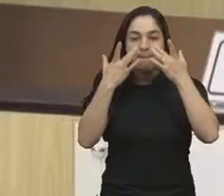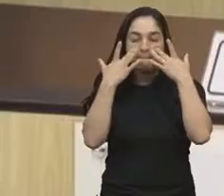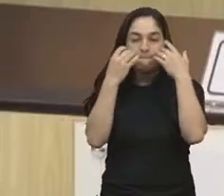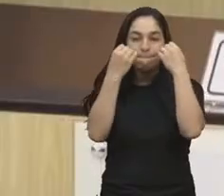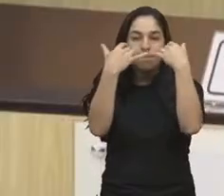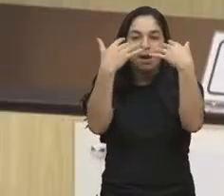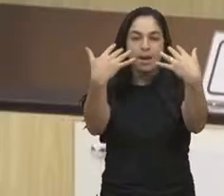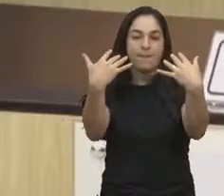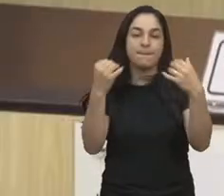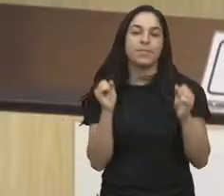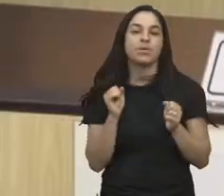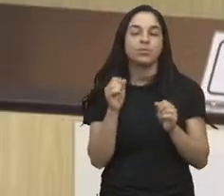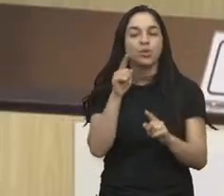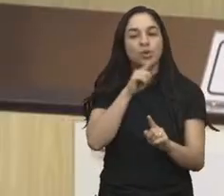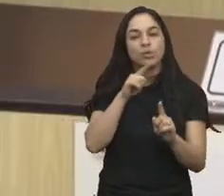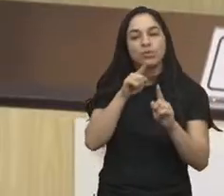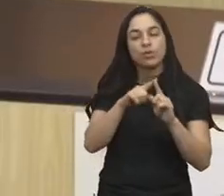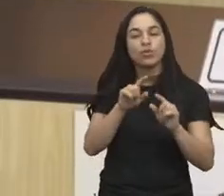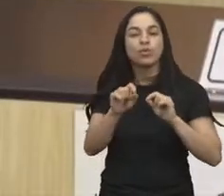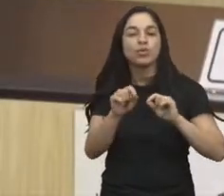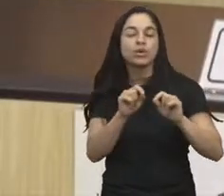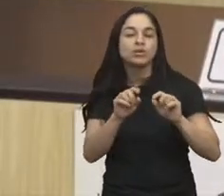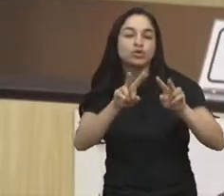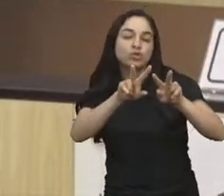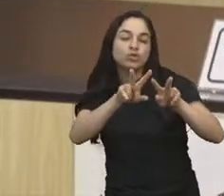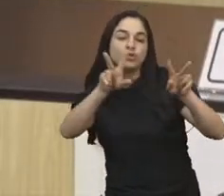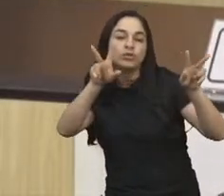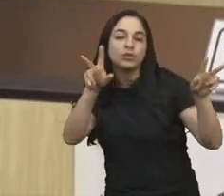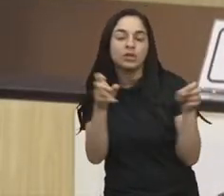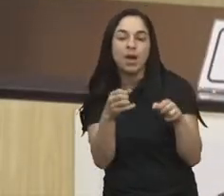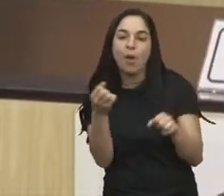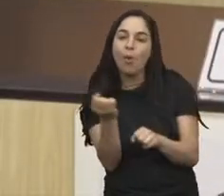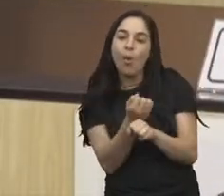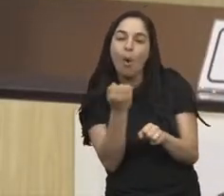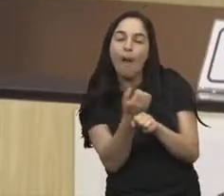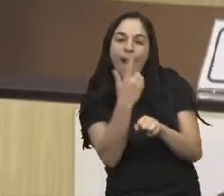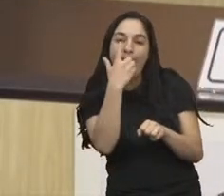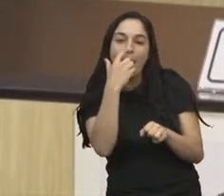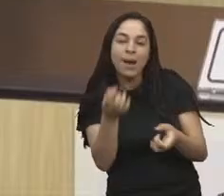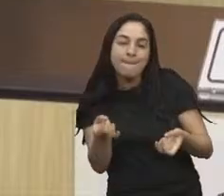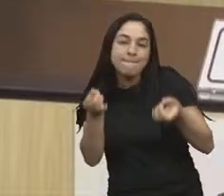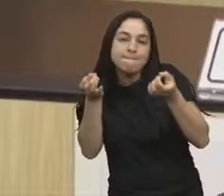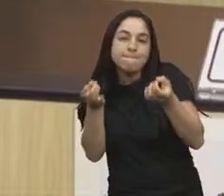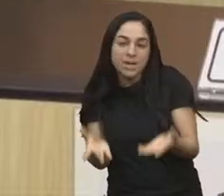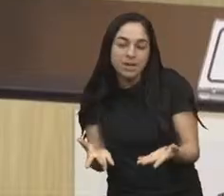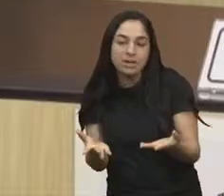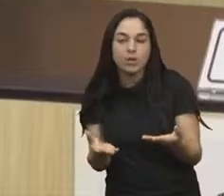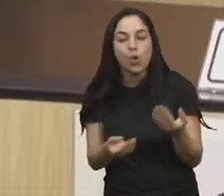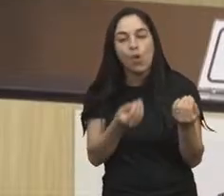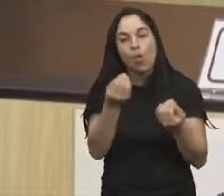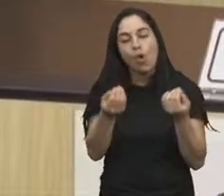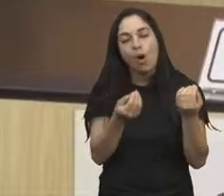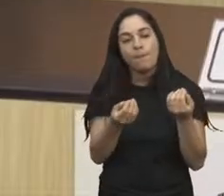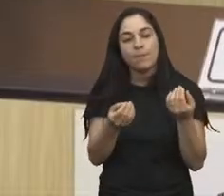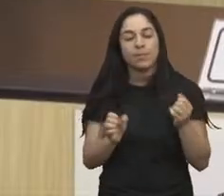destinada a tratar do descarte de resíduo de construção conforme edital número